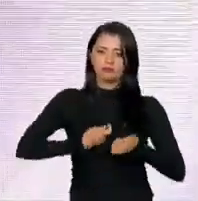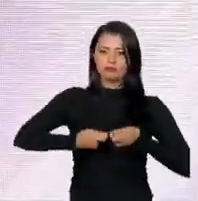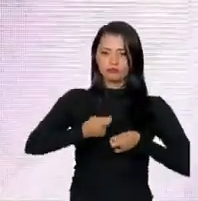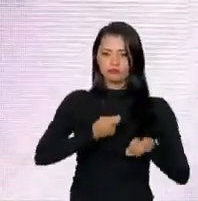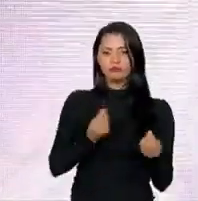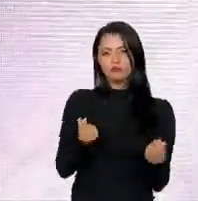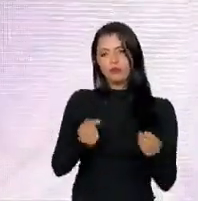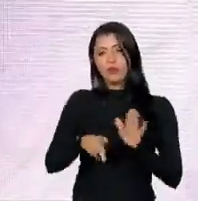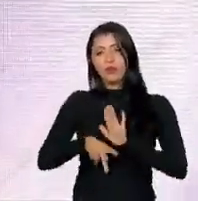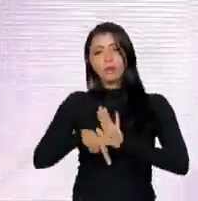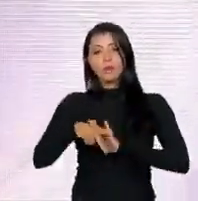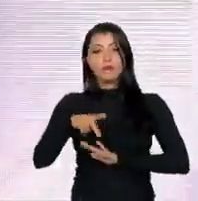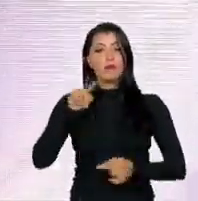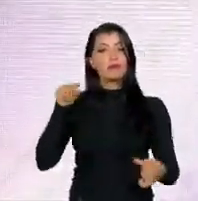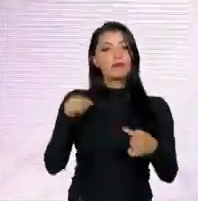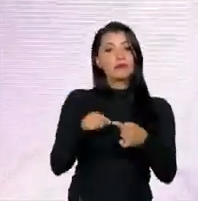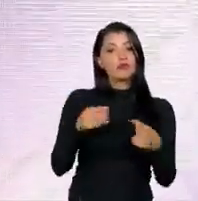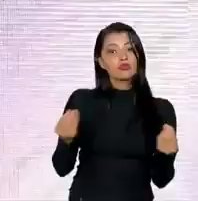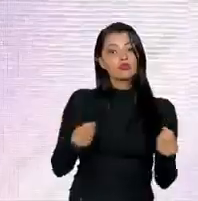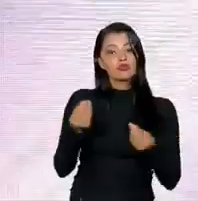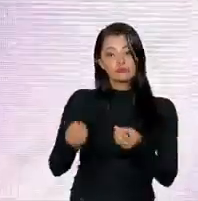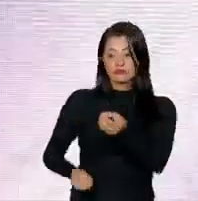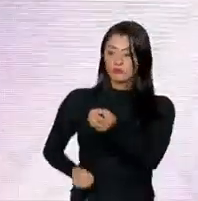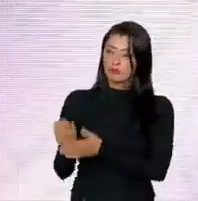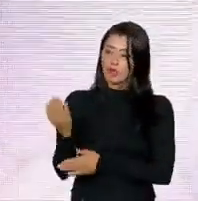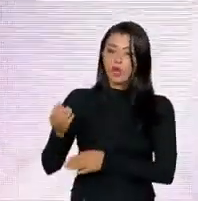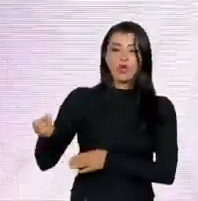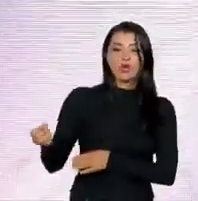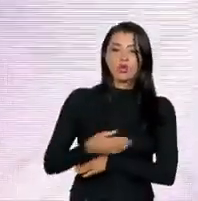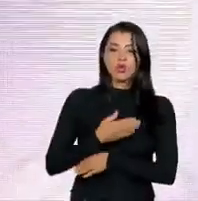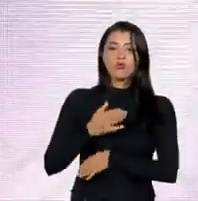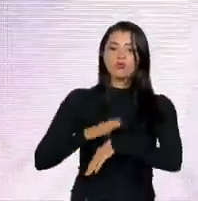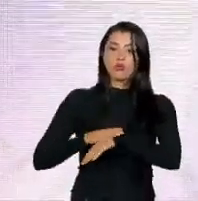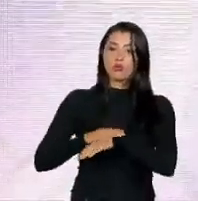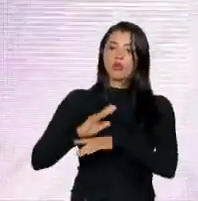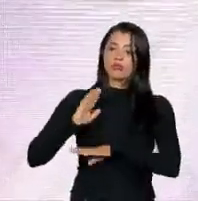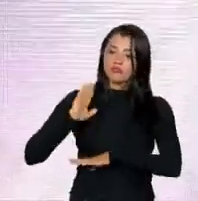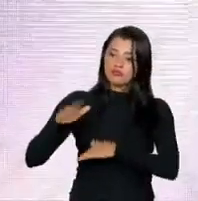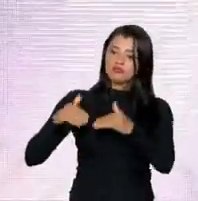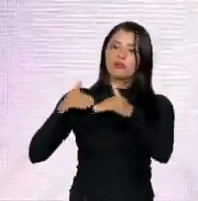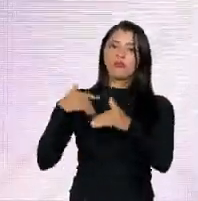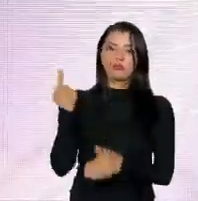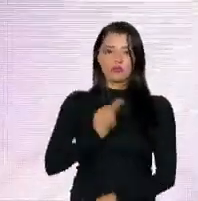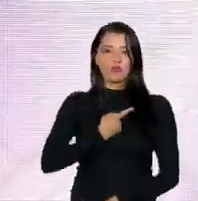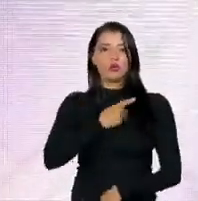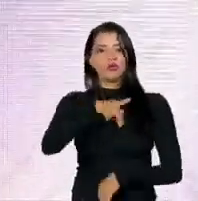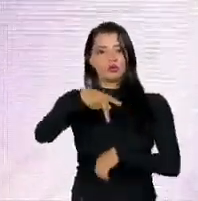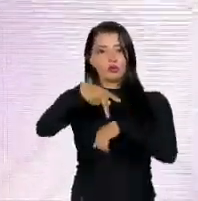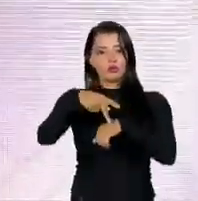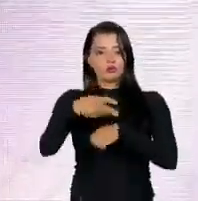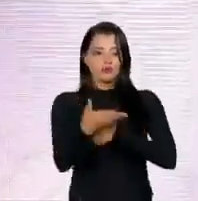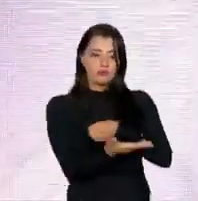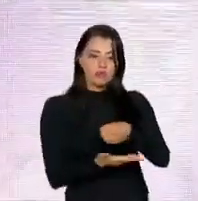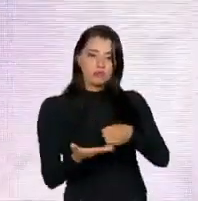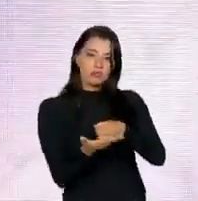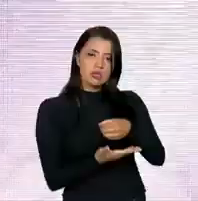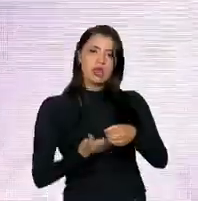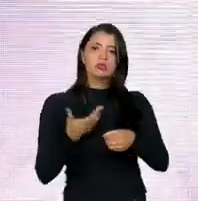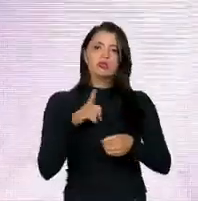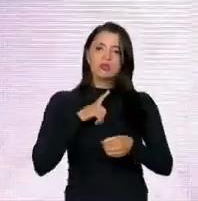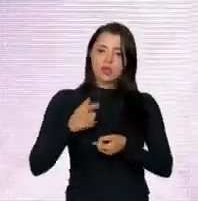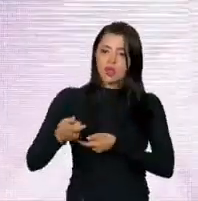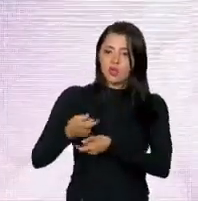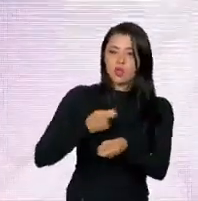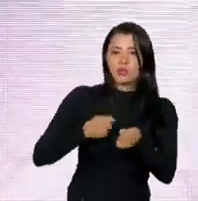economia para criar um novo ciclo de desenvolvimento para o nosso país, baseado numa economia